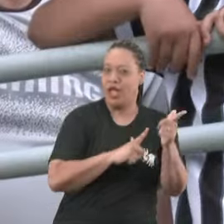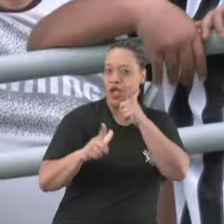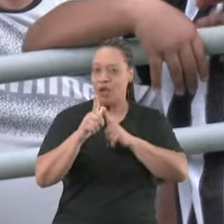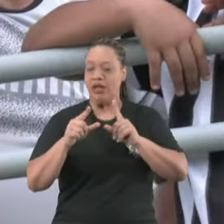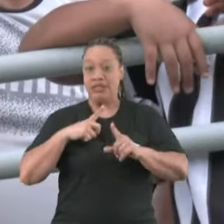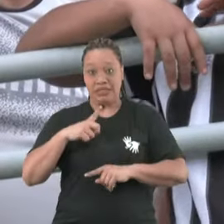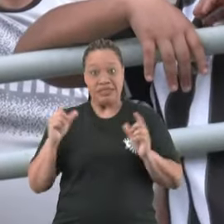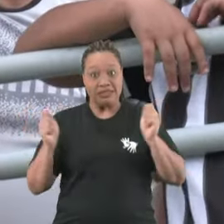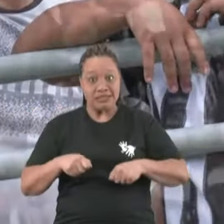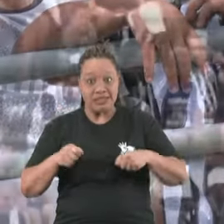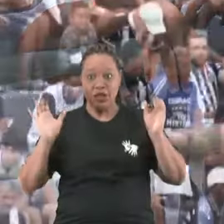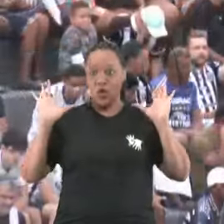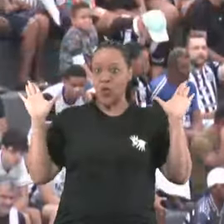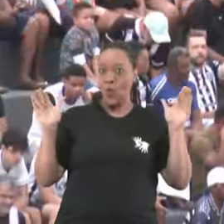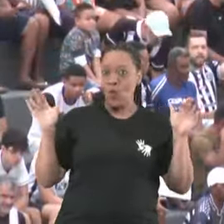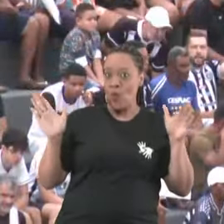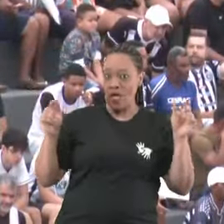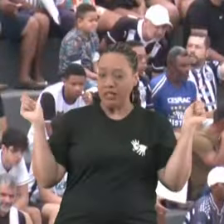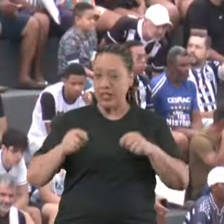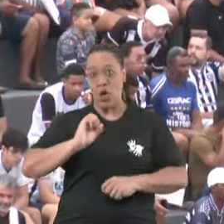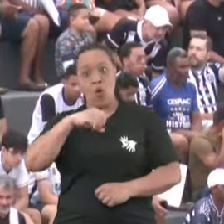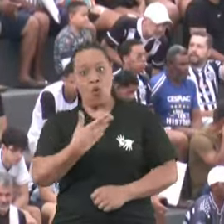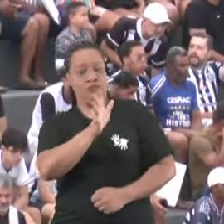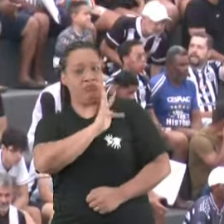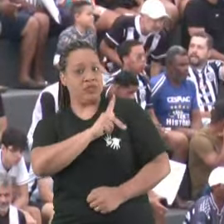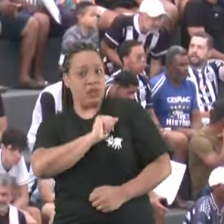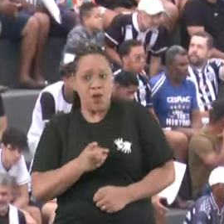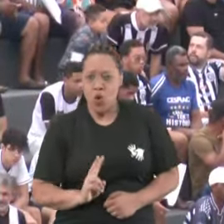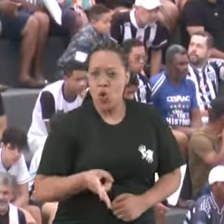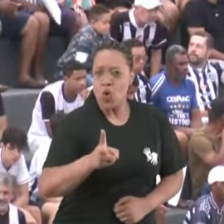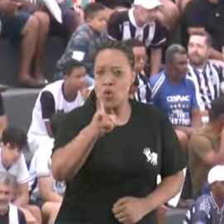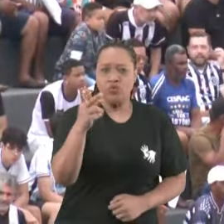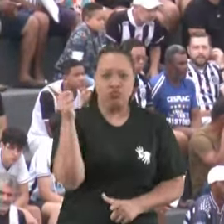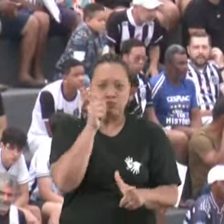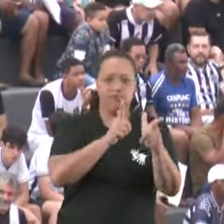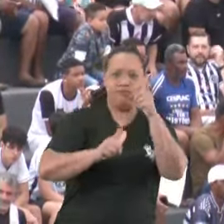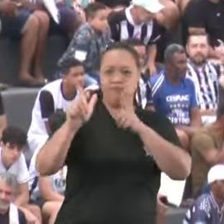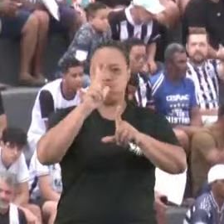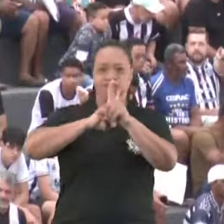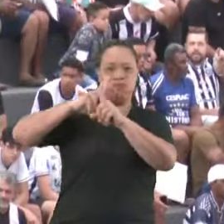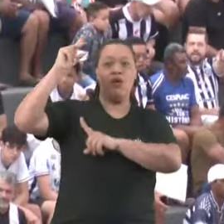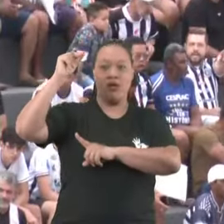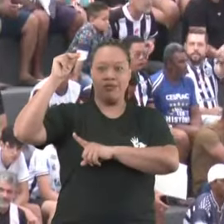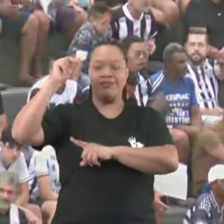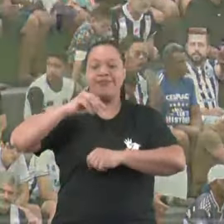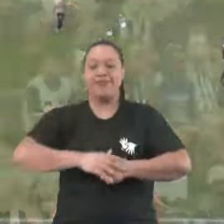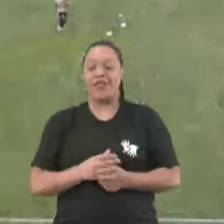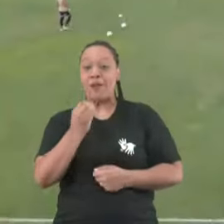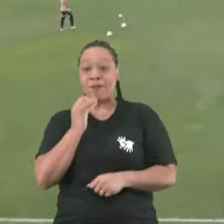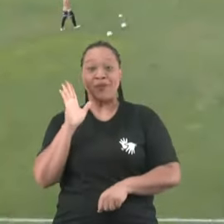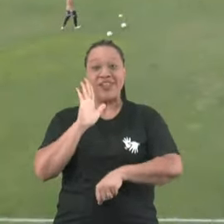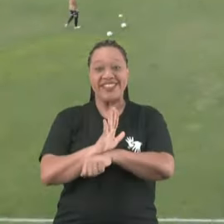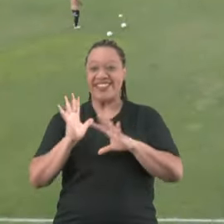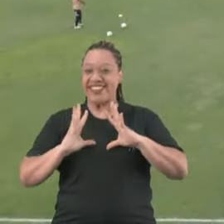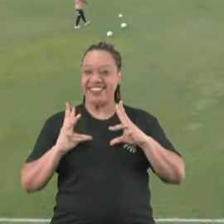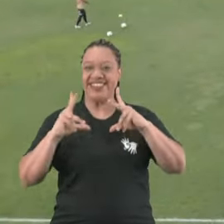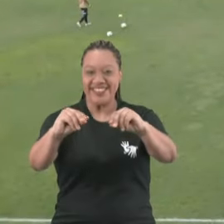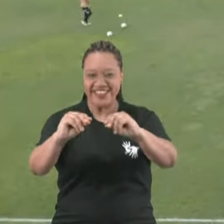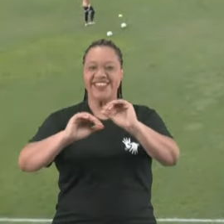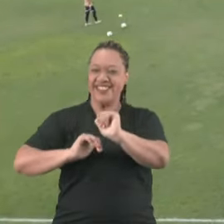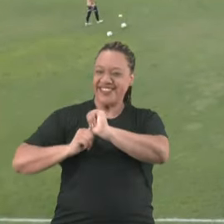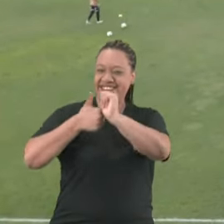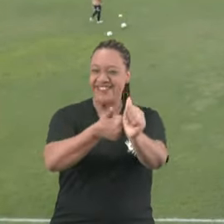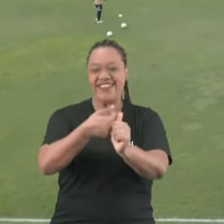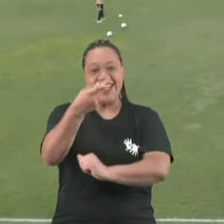essa situação ou, de fato, o CRB continua com o favoritismo, Alberto? Boa tarde, Henrique. Boa tarde a todos que nos acompanham